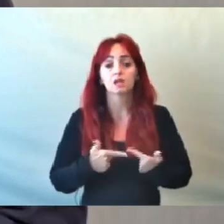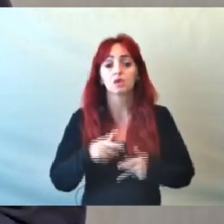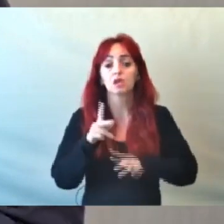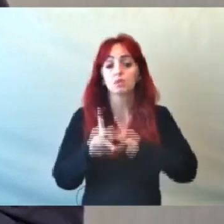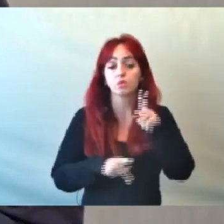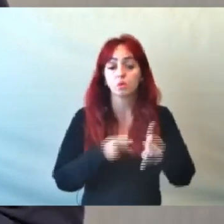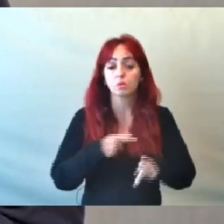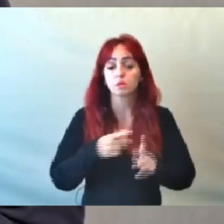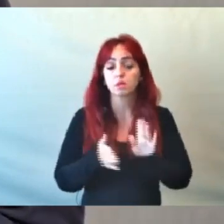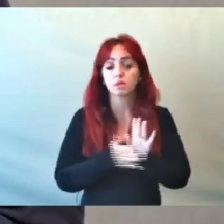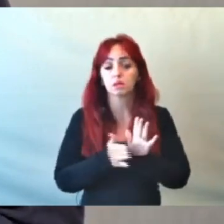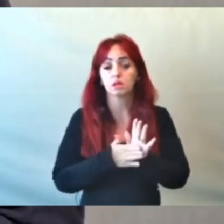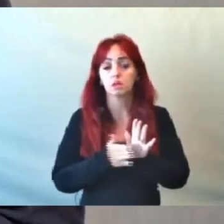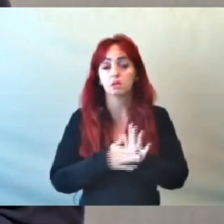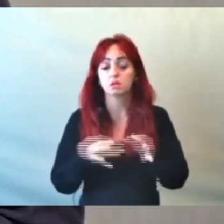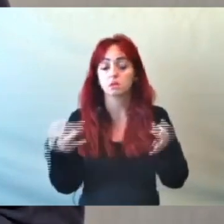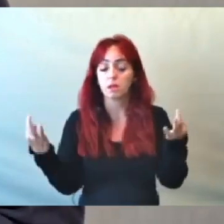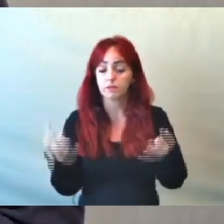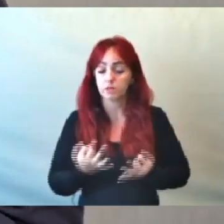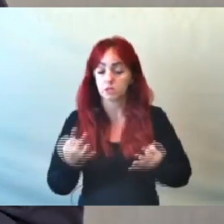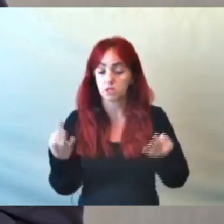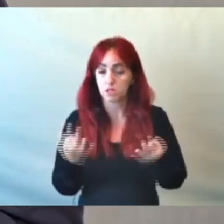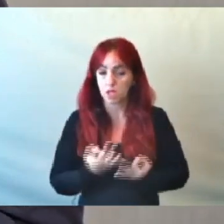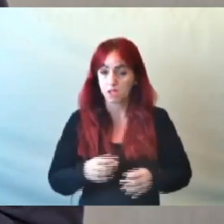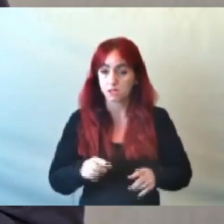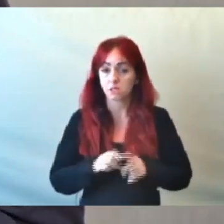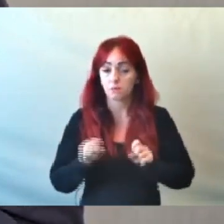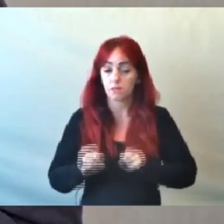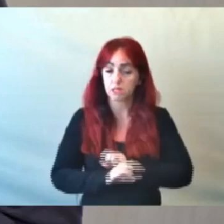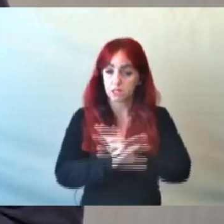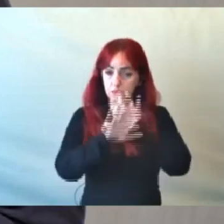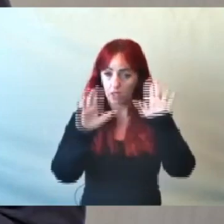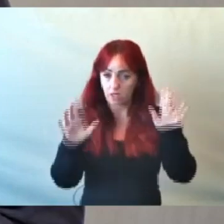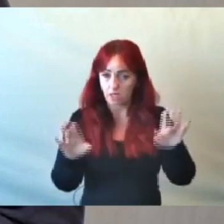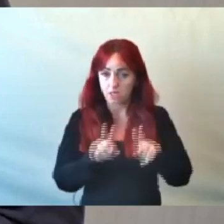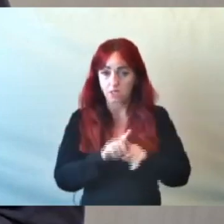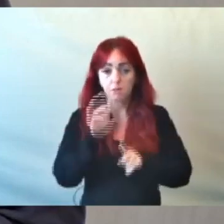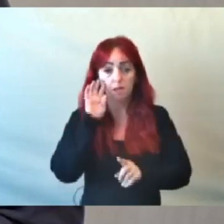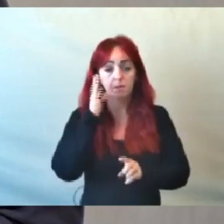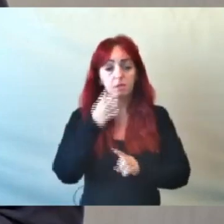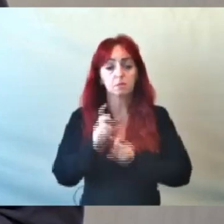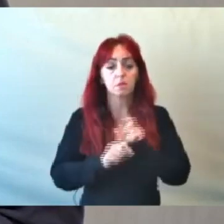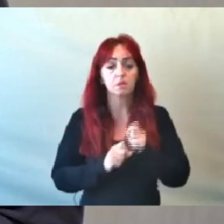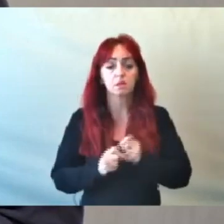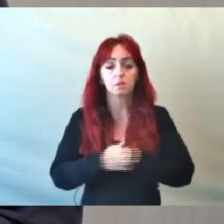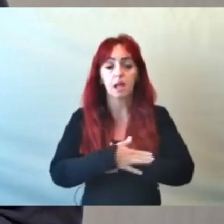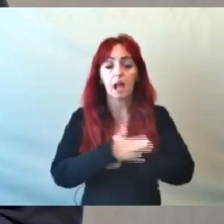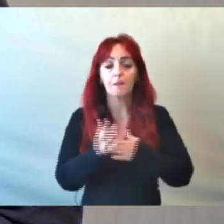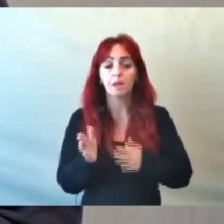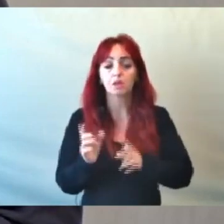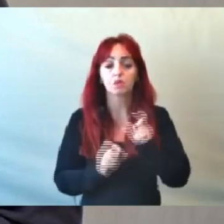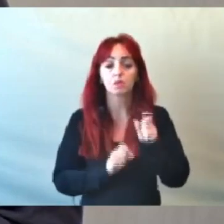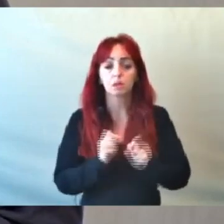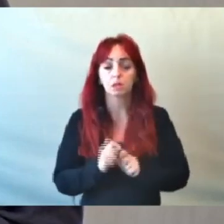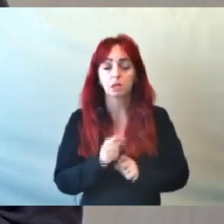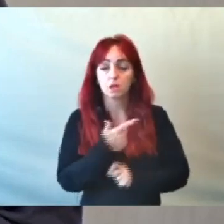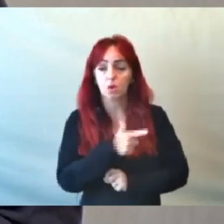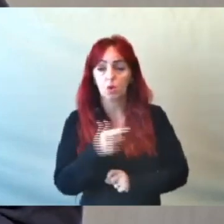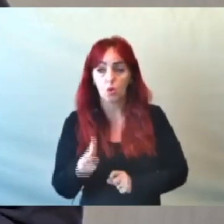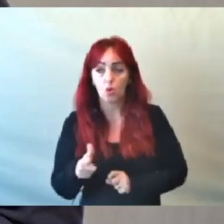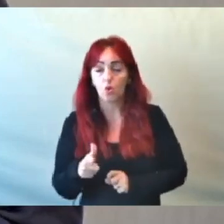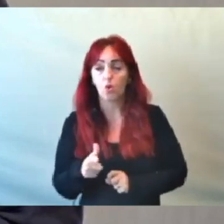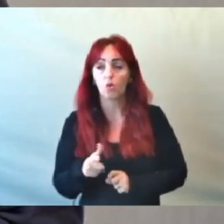eficácia, transparência e, principalmente, a abertura para que outras soluções também sejam